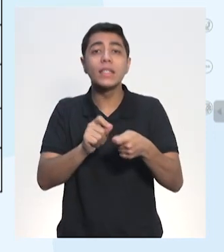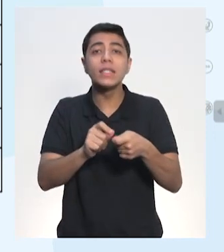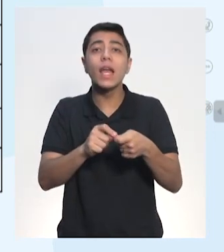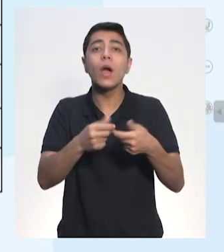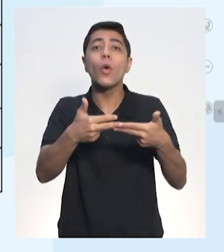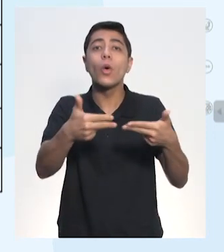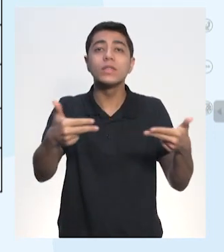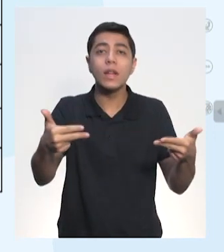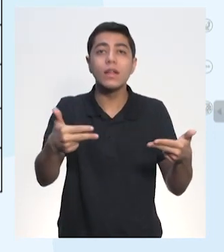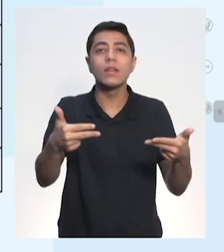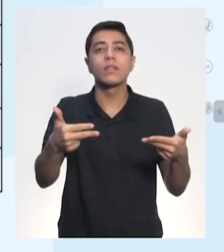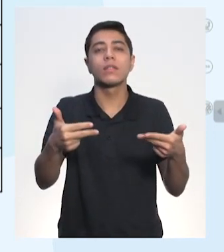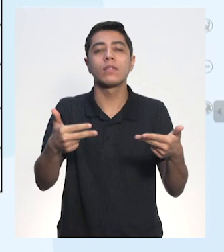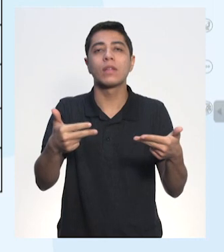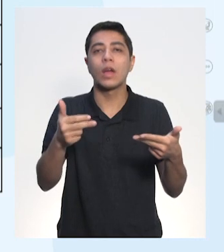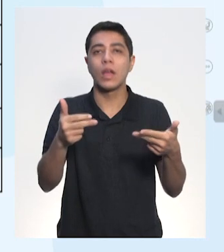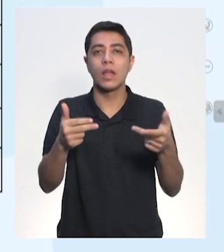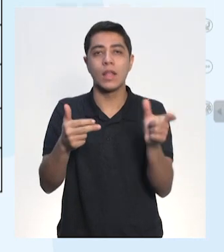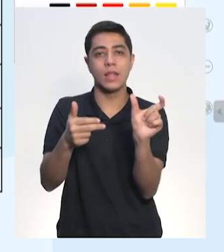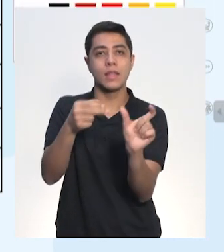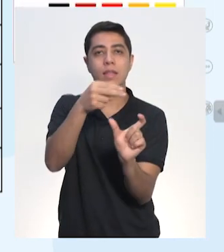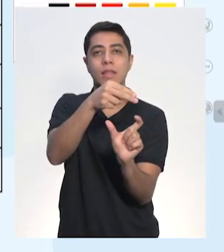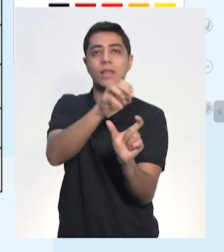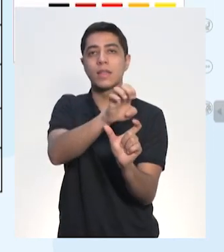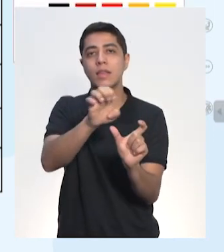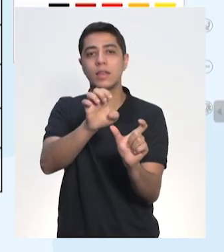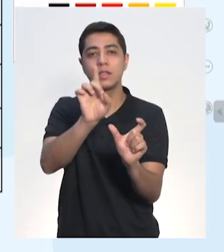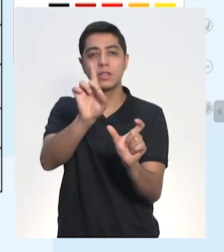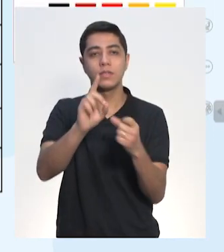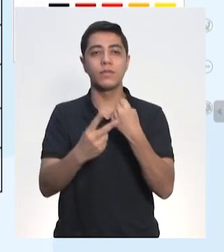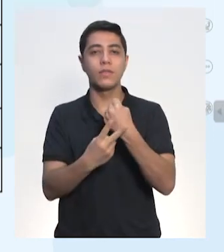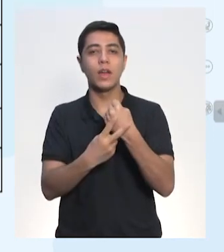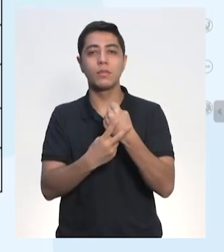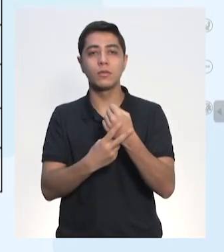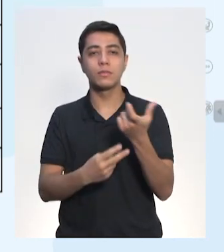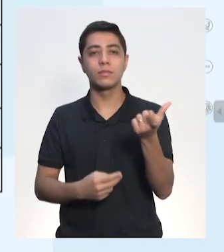charge my computer. Então, esse verbo need, se ele tiver